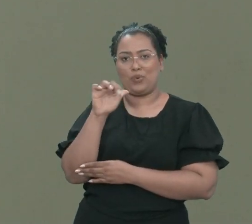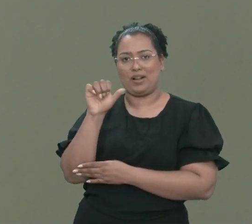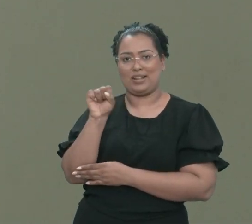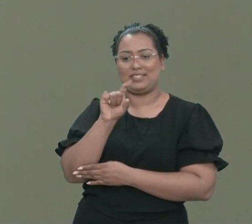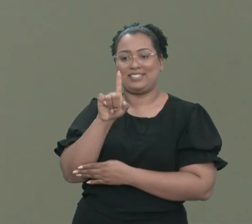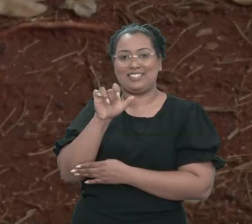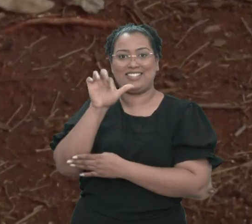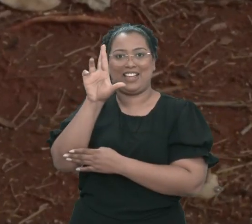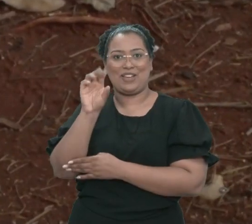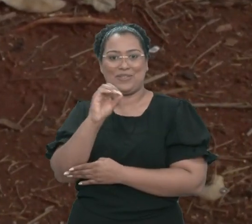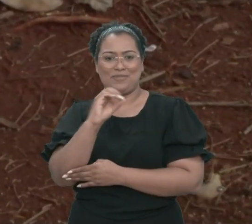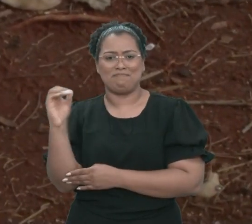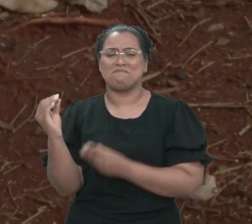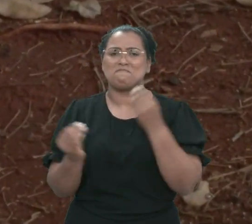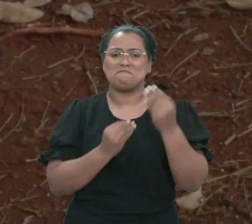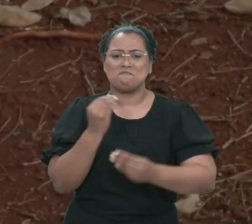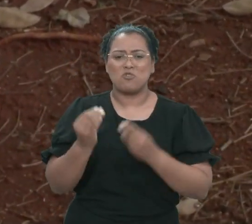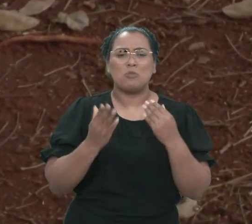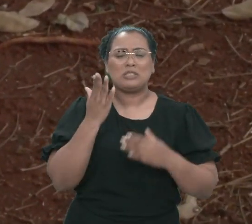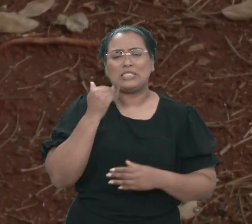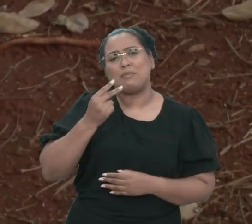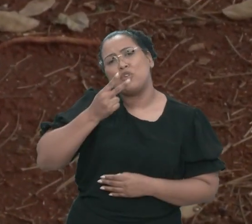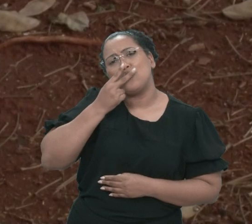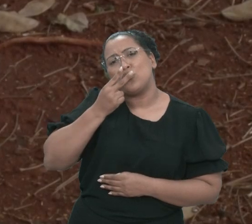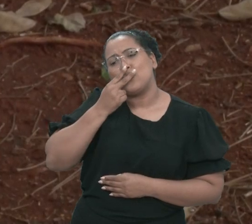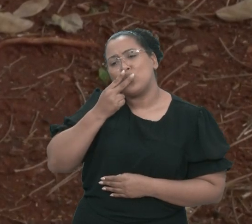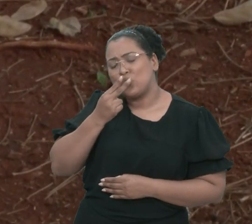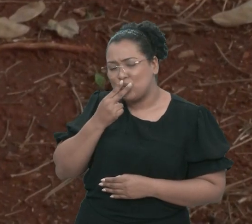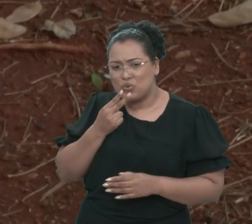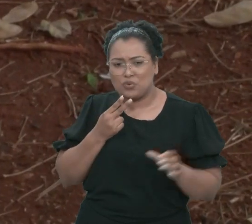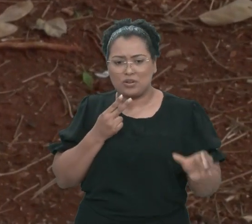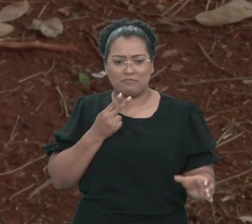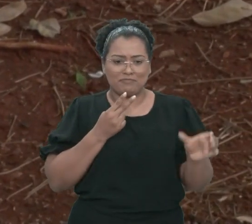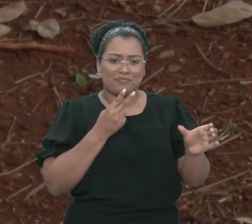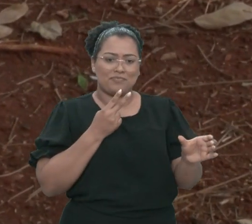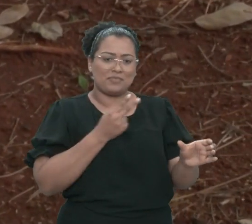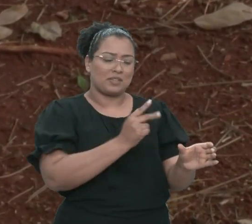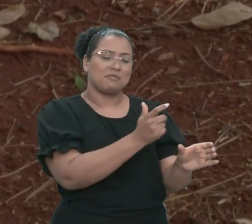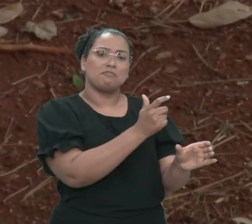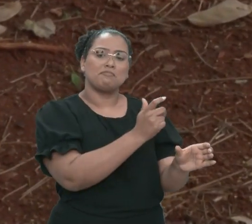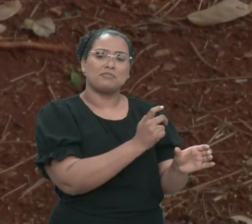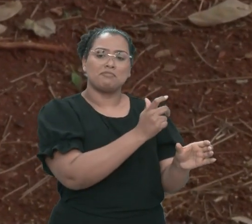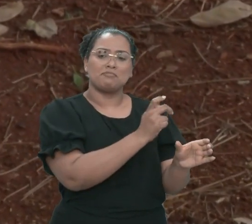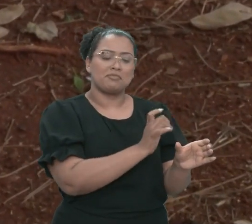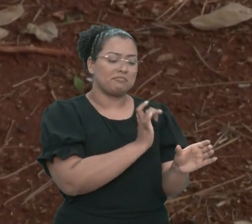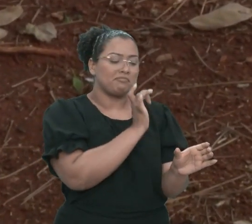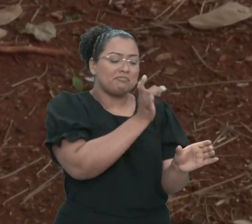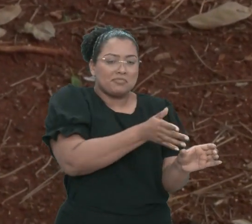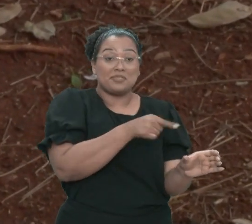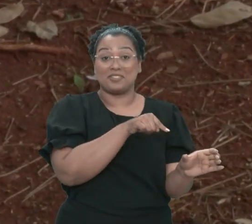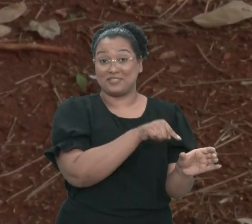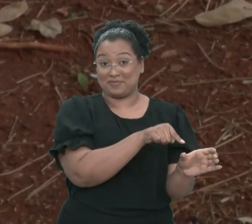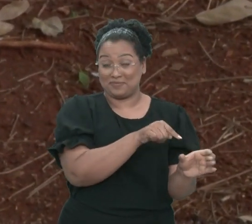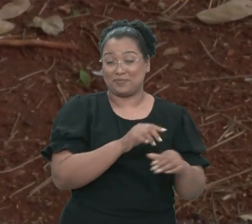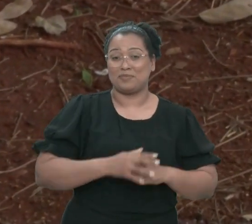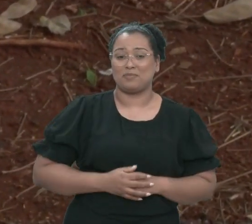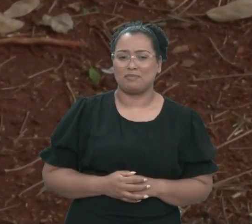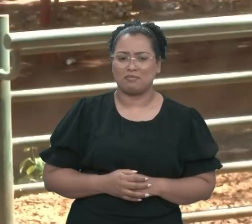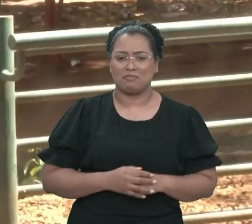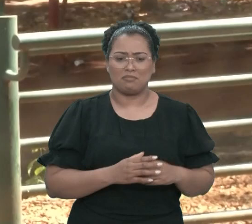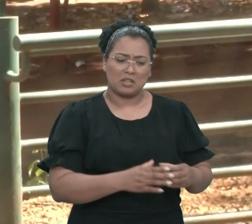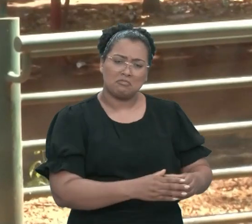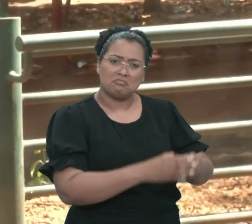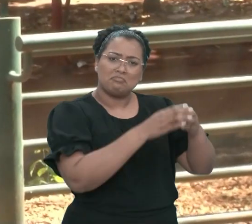descarte correto de restos de cigarros em compartimentos previamente preparados. Feitos com